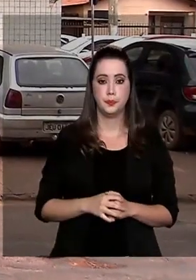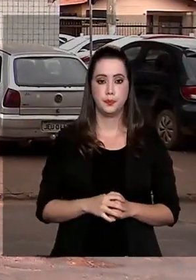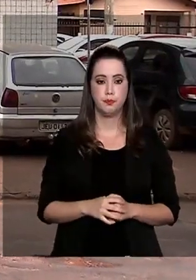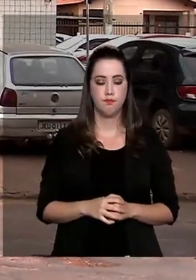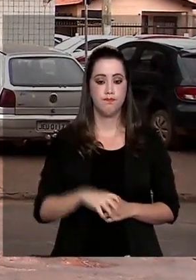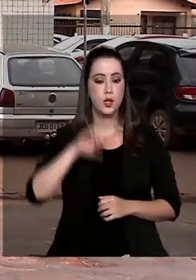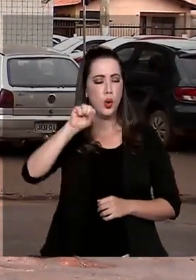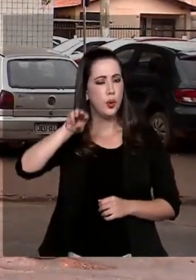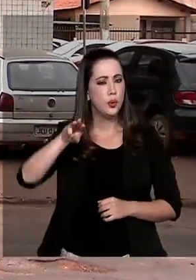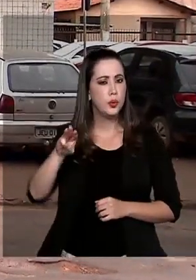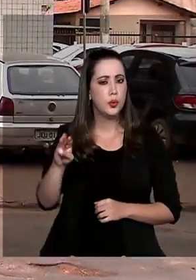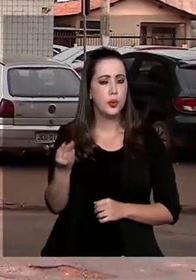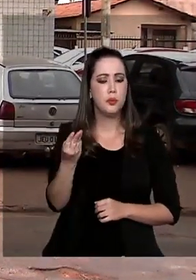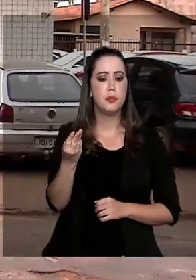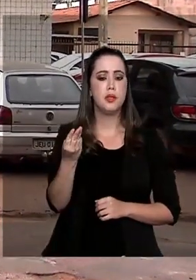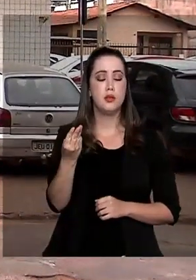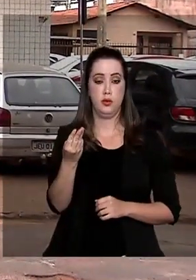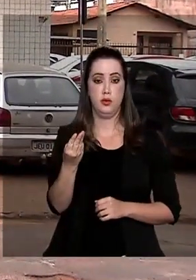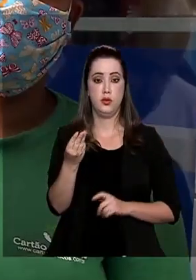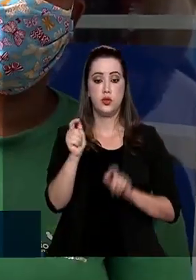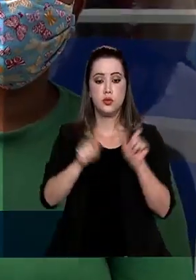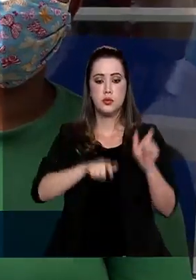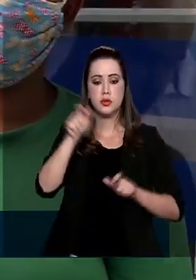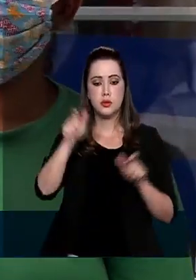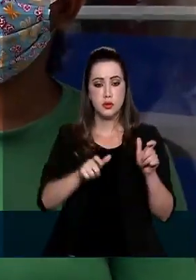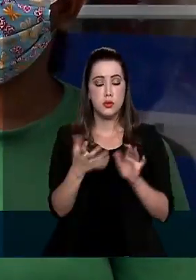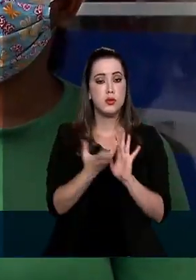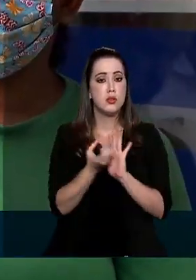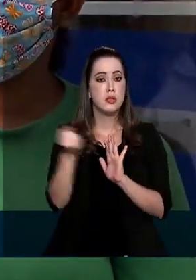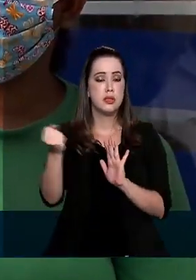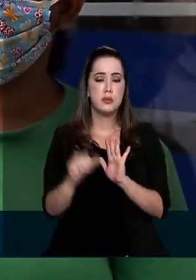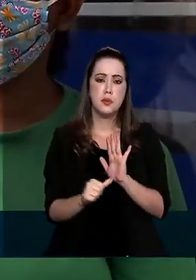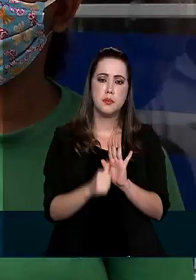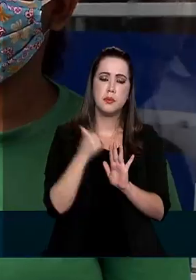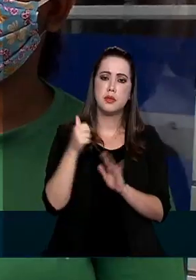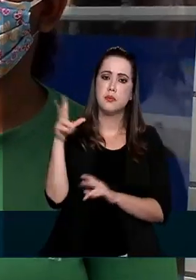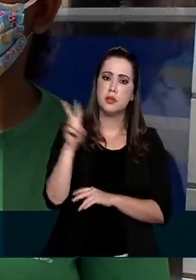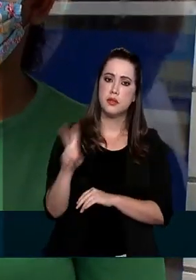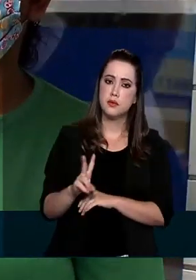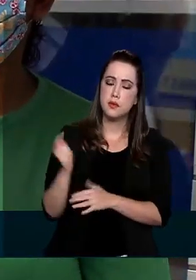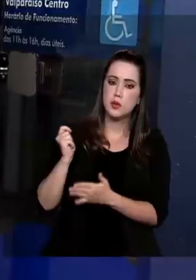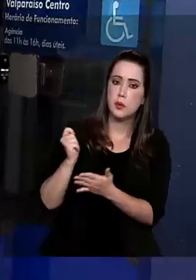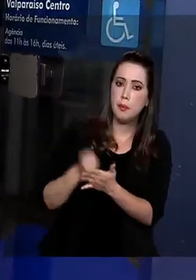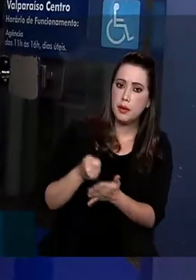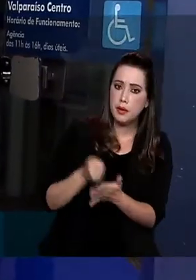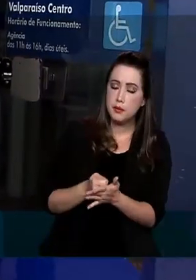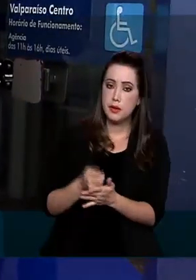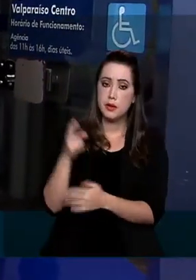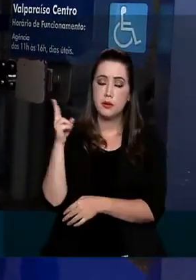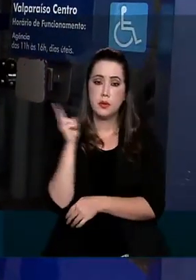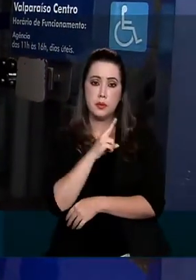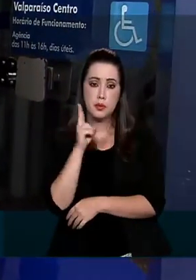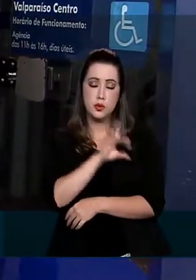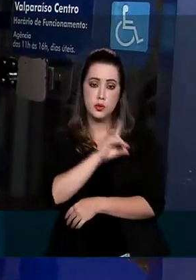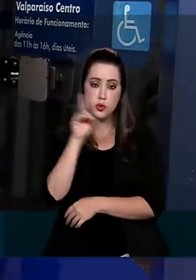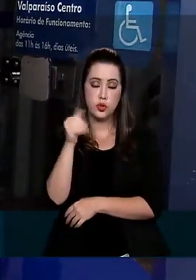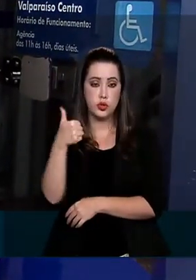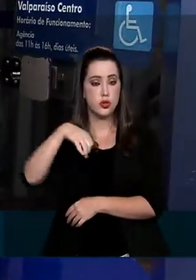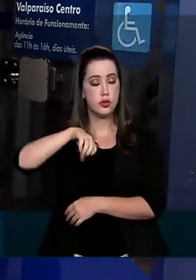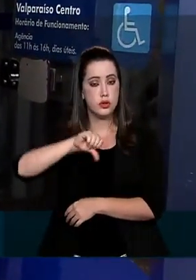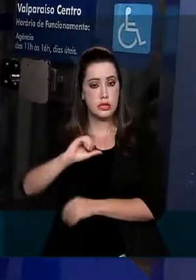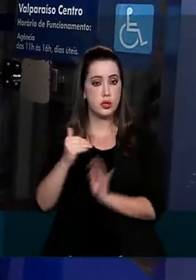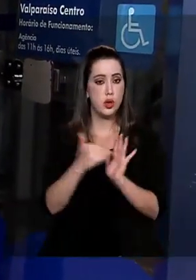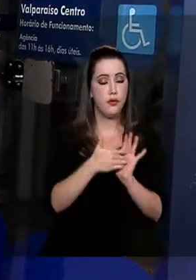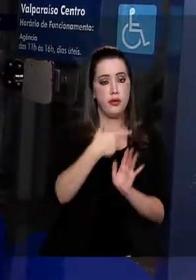8 milhões e 300 mil pessoas vão receber pela primeira vez o auxílio emergencial entre os dias 19